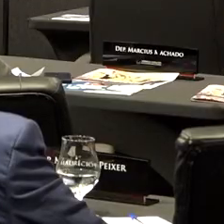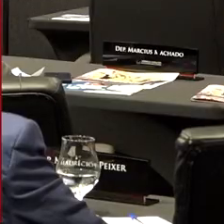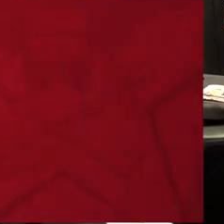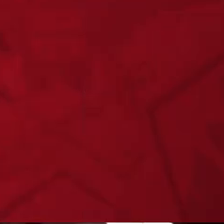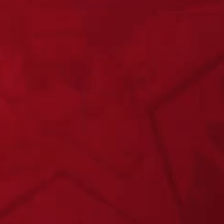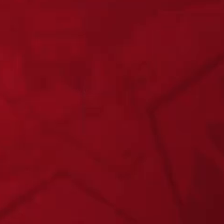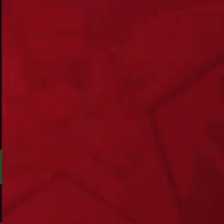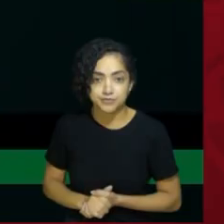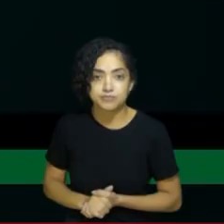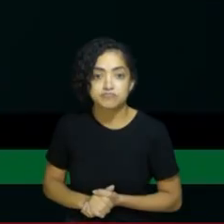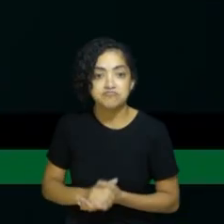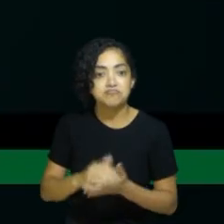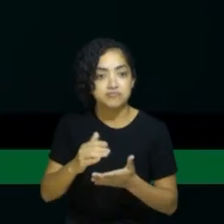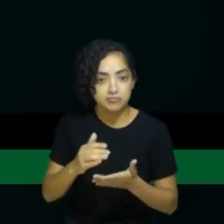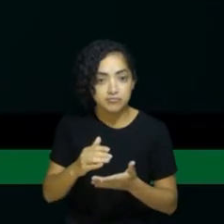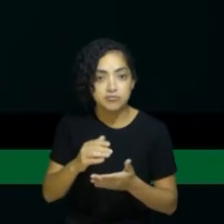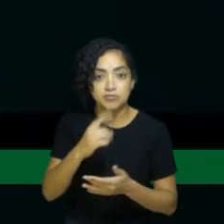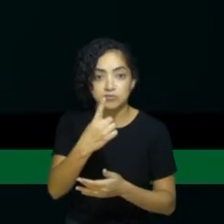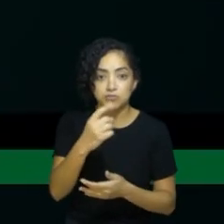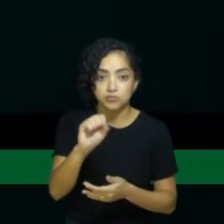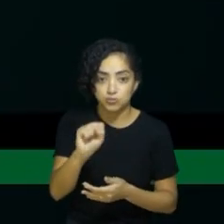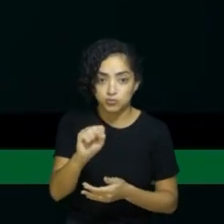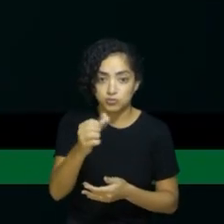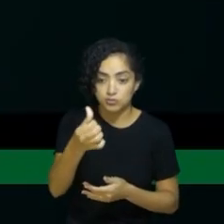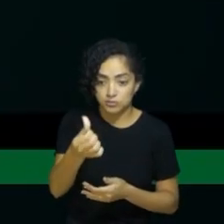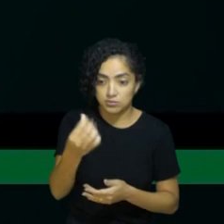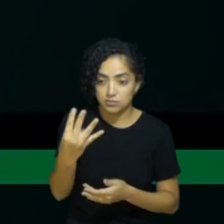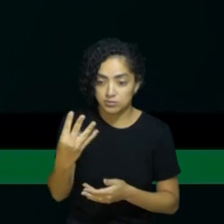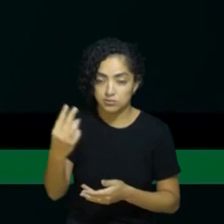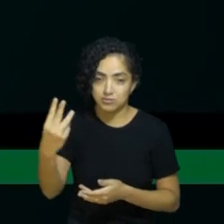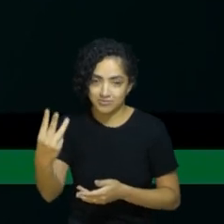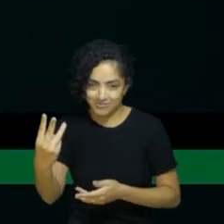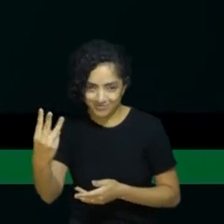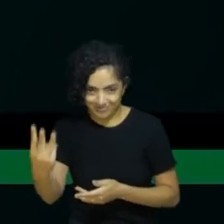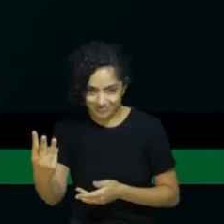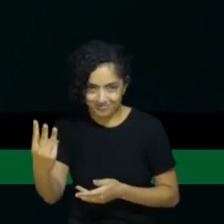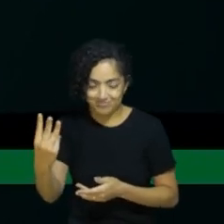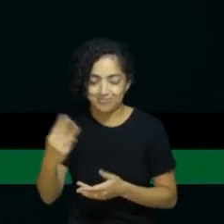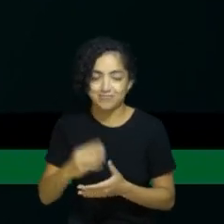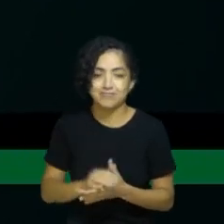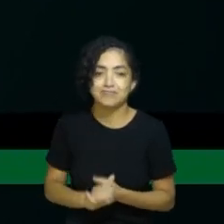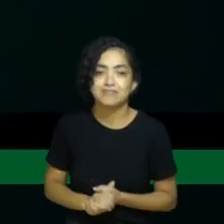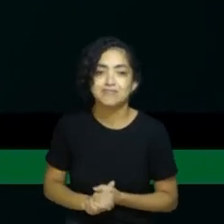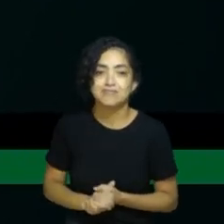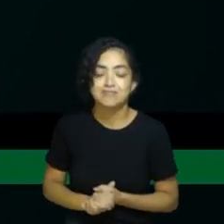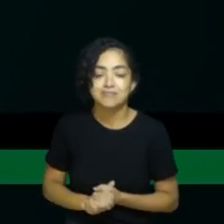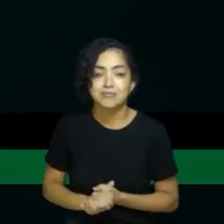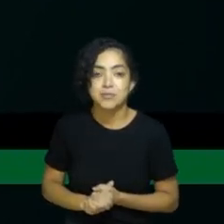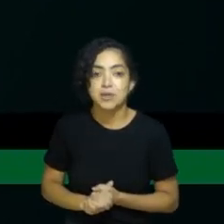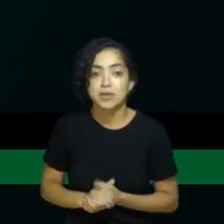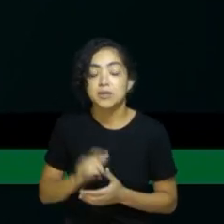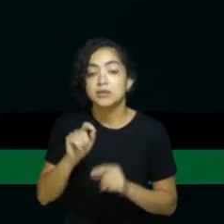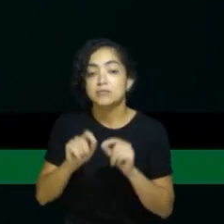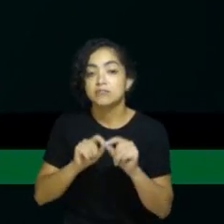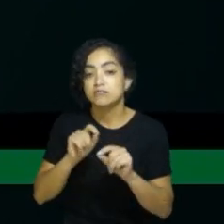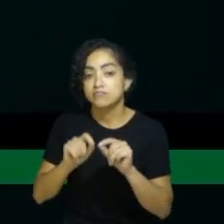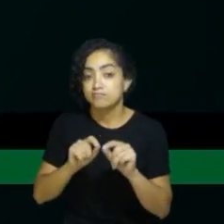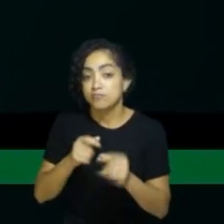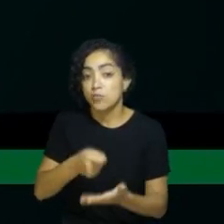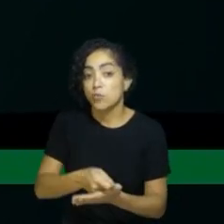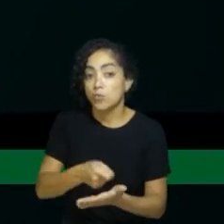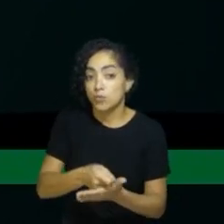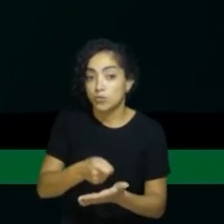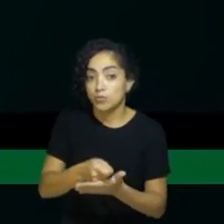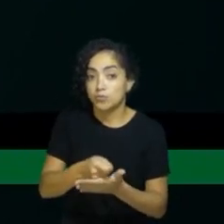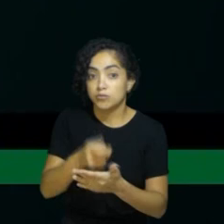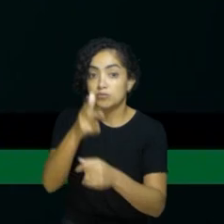nas escolas. A lei 18.643, de 26 de abril de 2023, que obriga a instalação